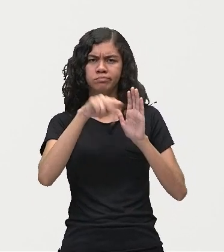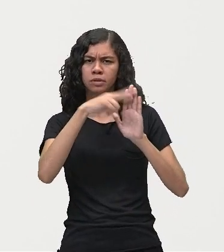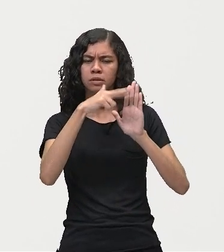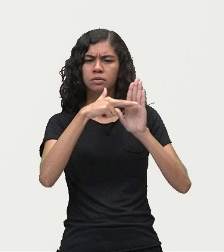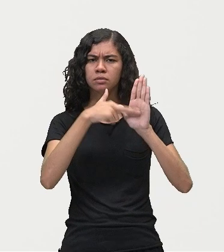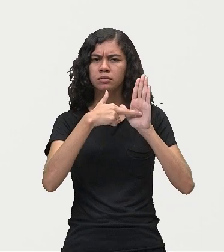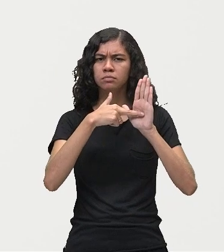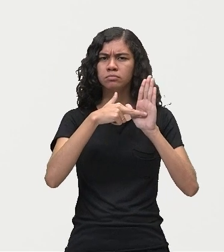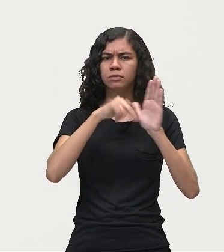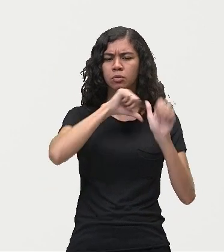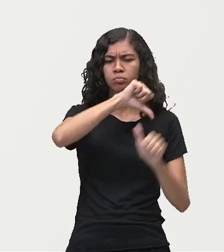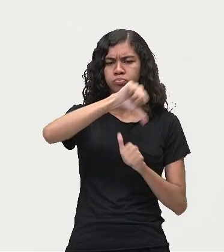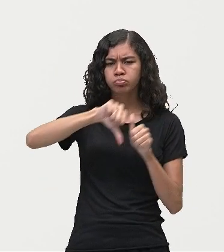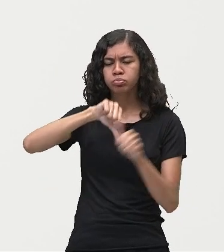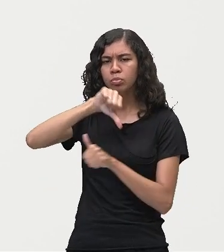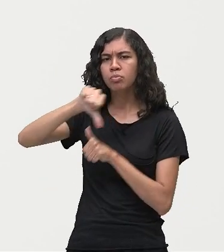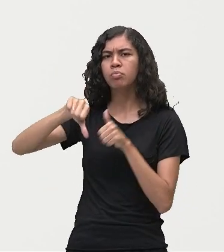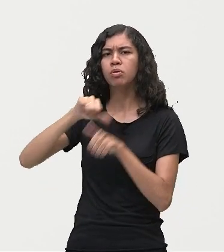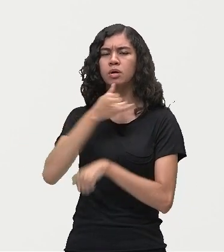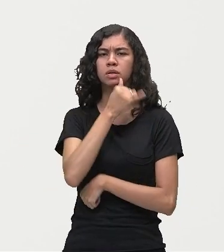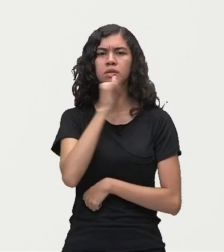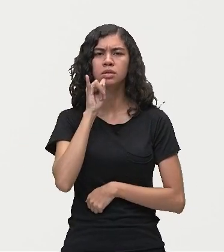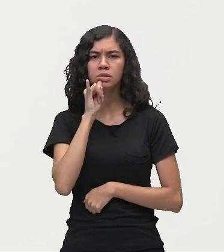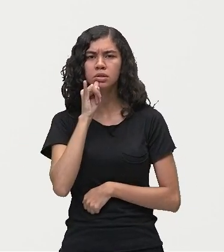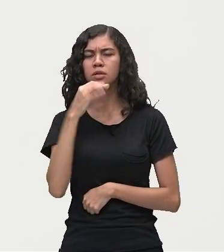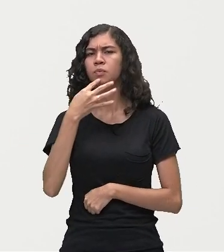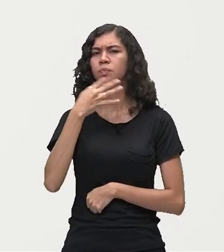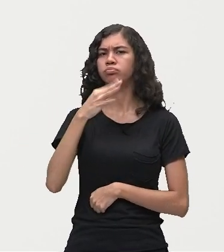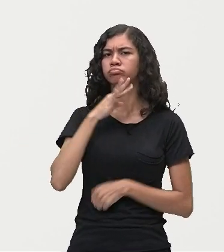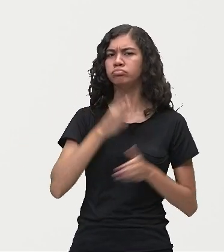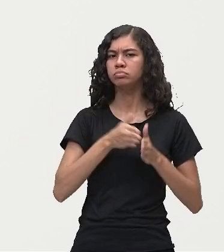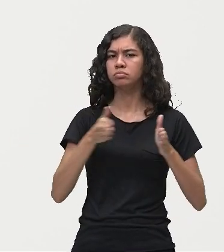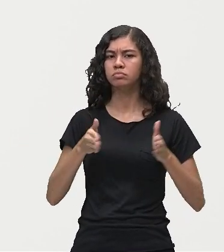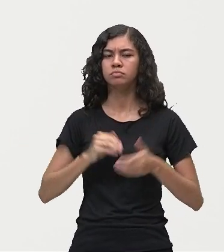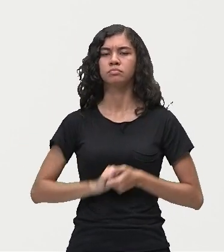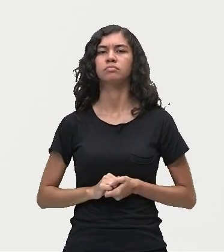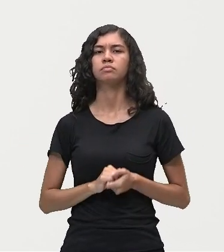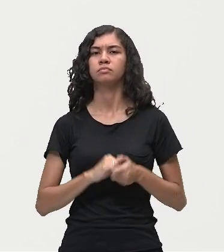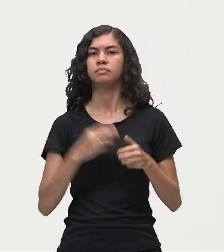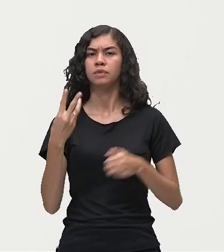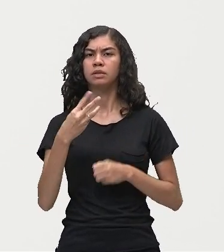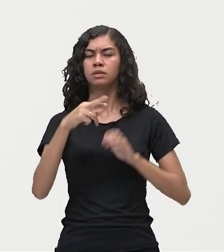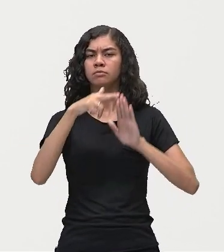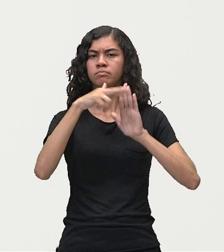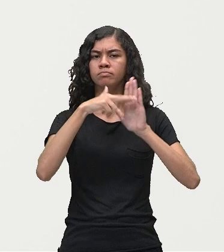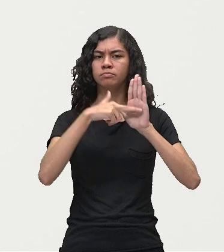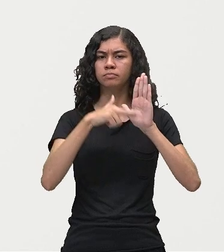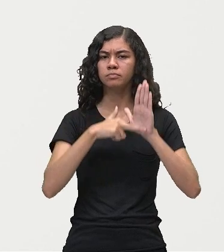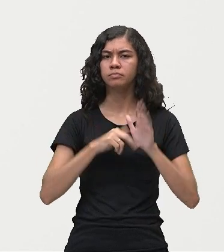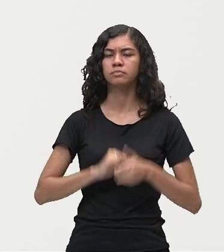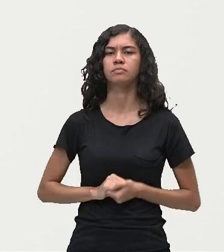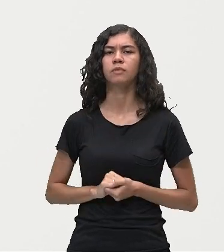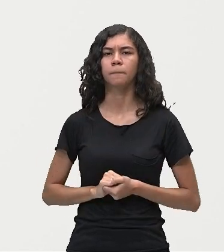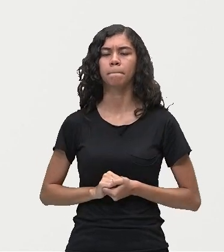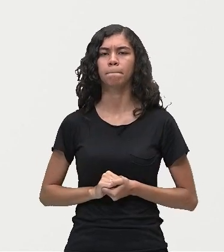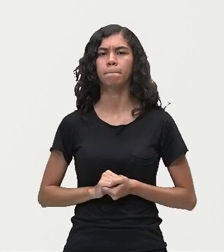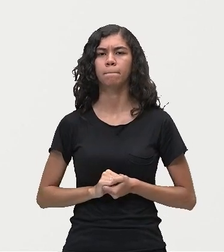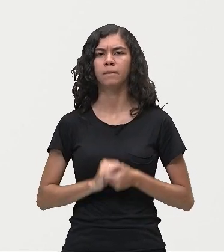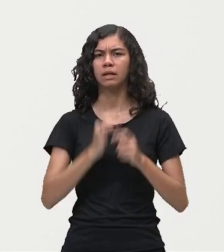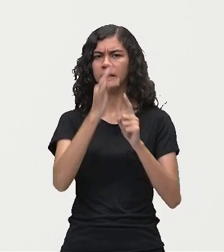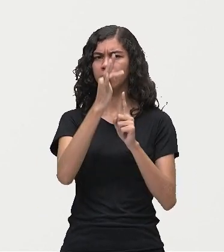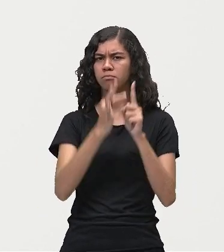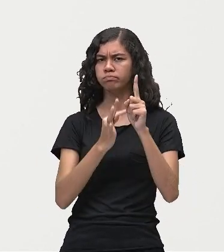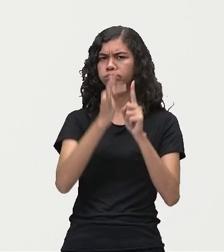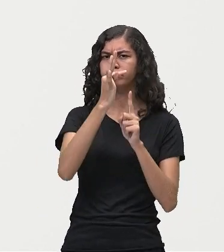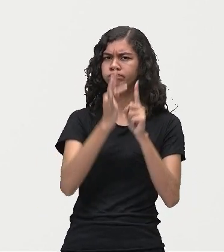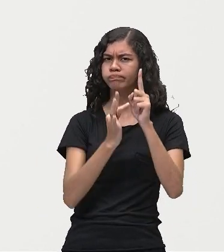em processos naturais, chamado de equilíbrio térmico. A terceira lei fala sobre a escala absoluta de temperatura, que é um sistema